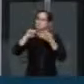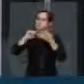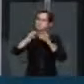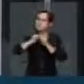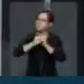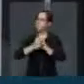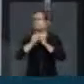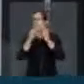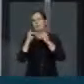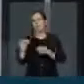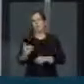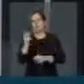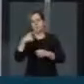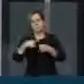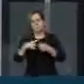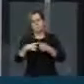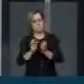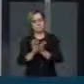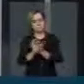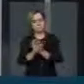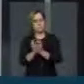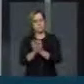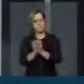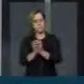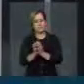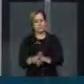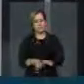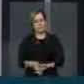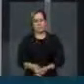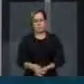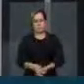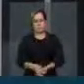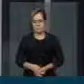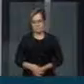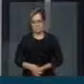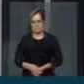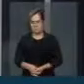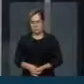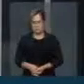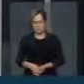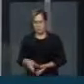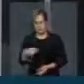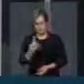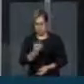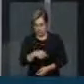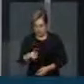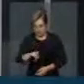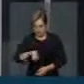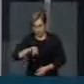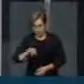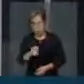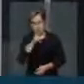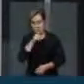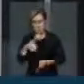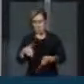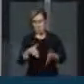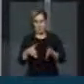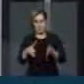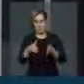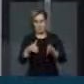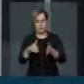na cidade do Recife nós estamos nós estamos utilizando o Rio